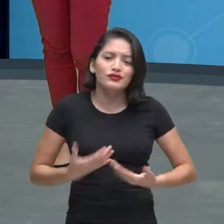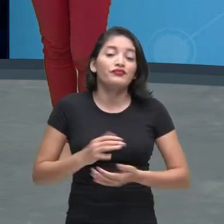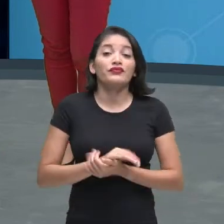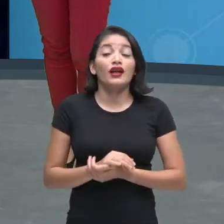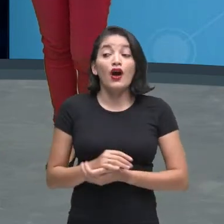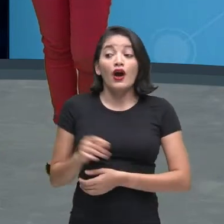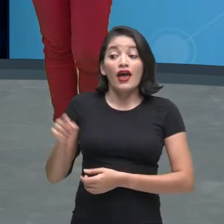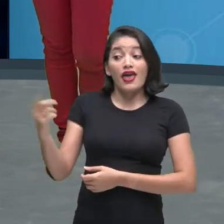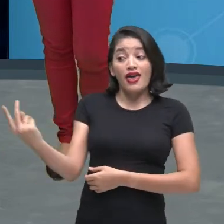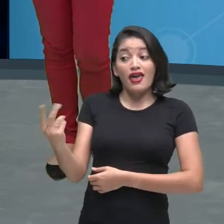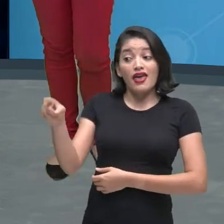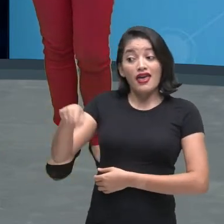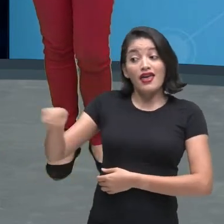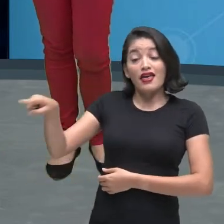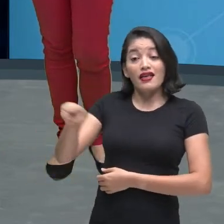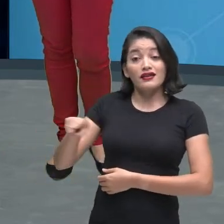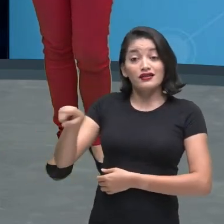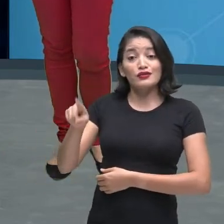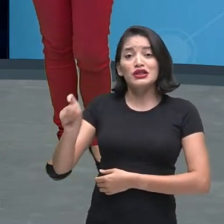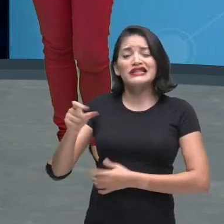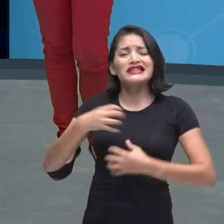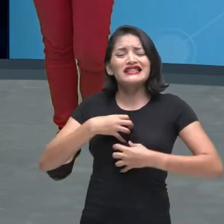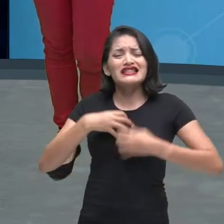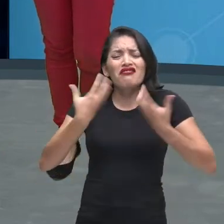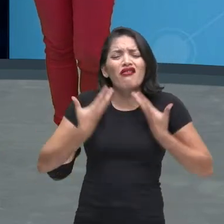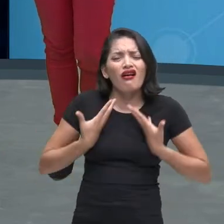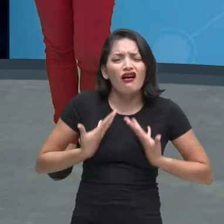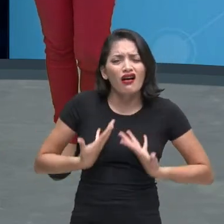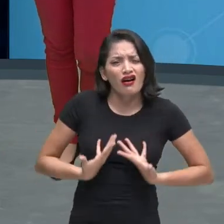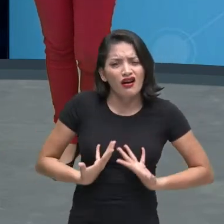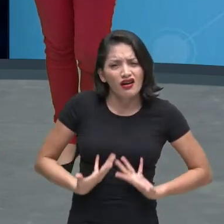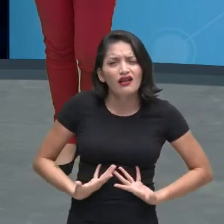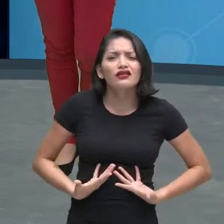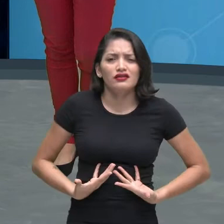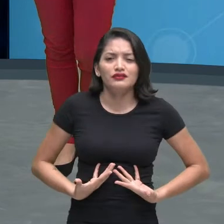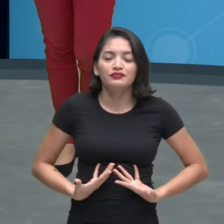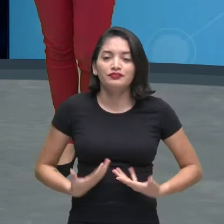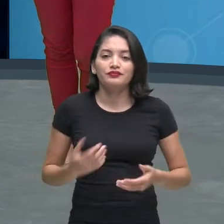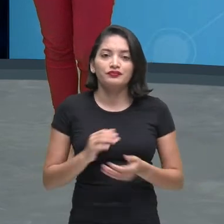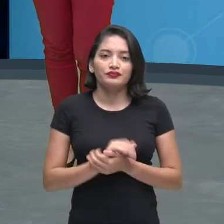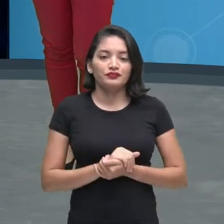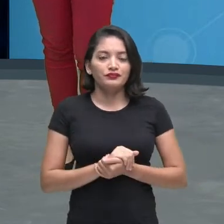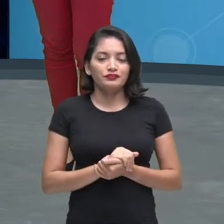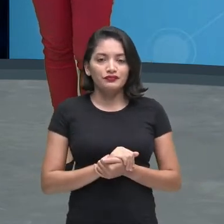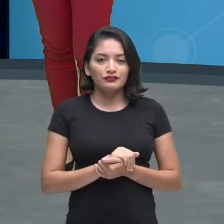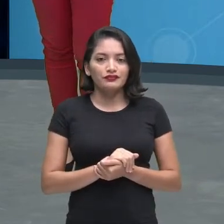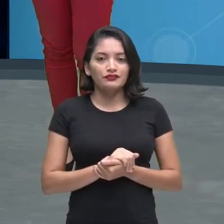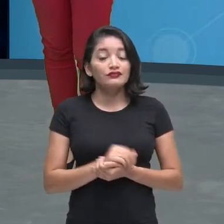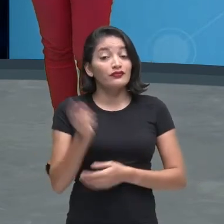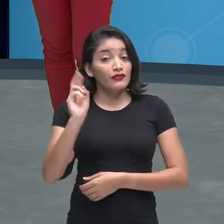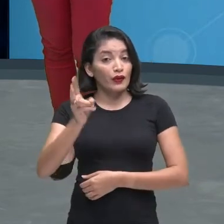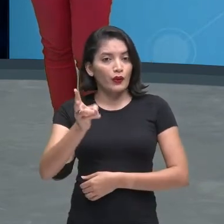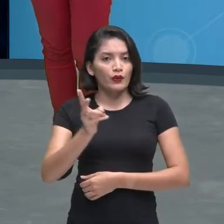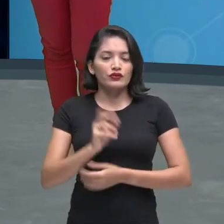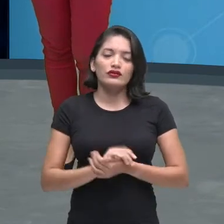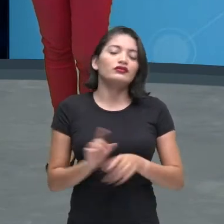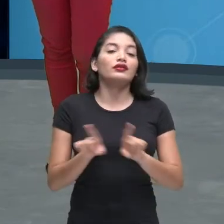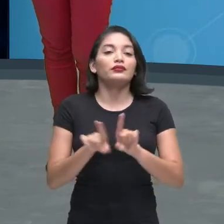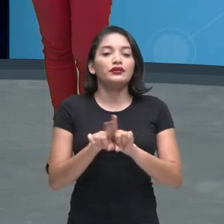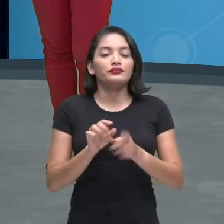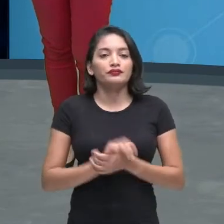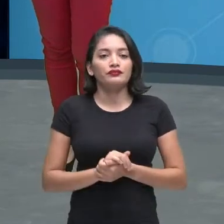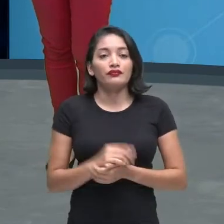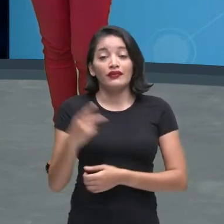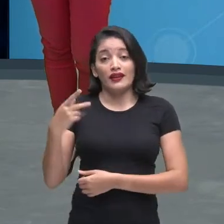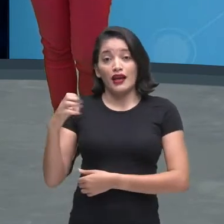eles estão eles estão cansados e horta tarde né e não ela ainda conforme Tube